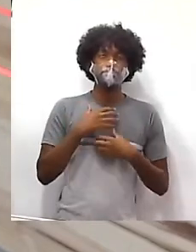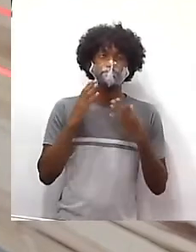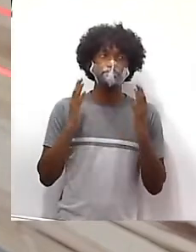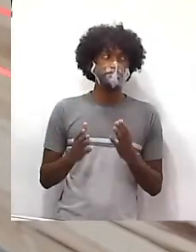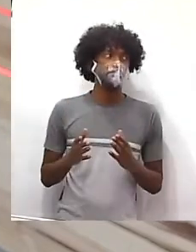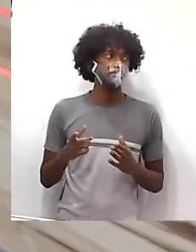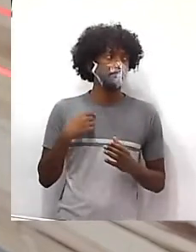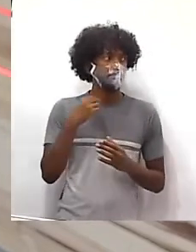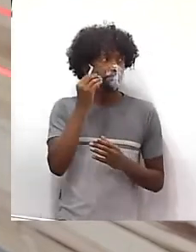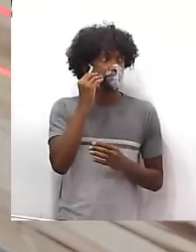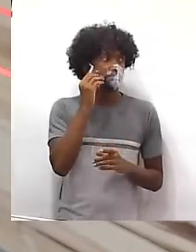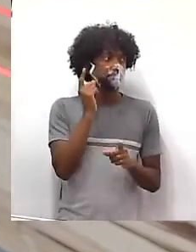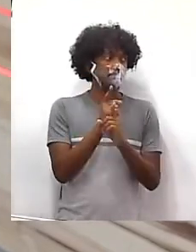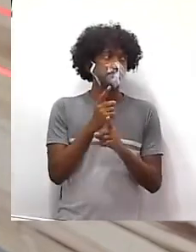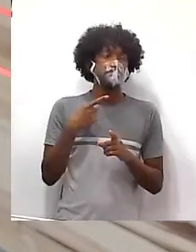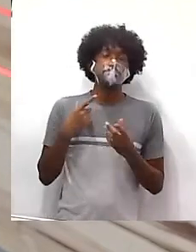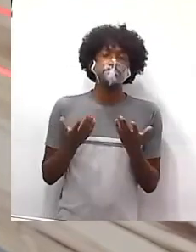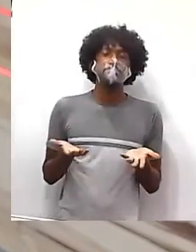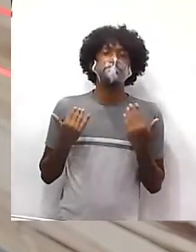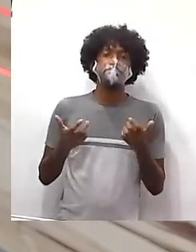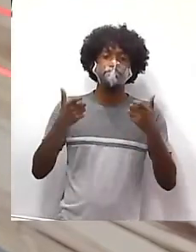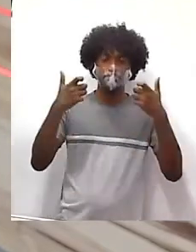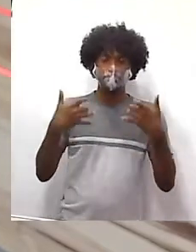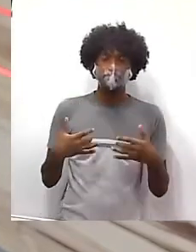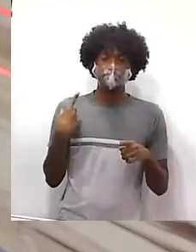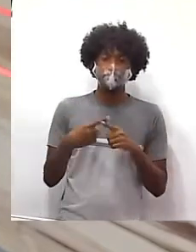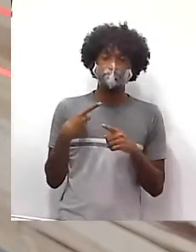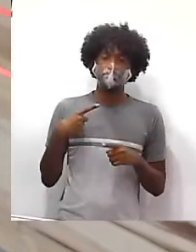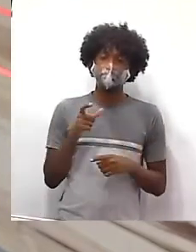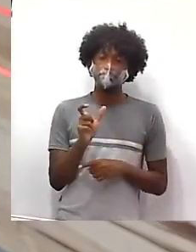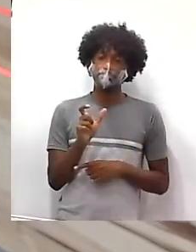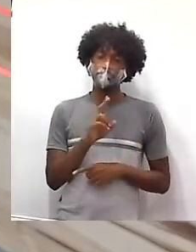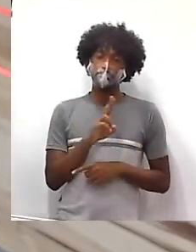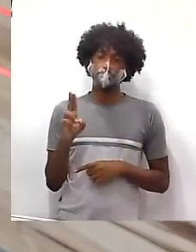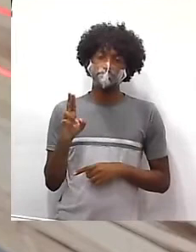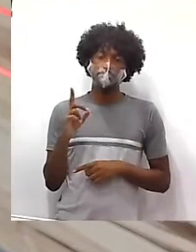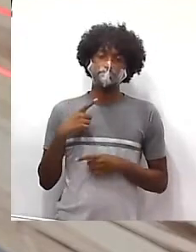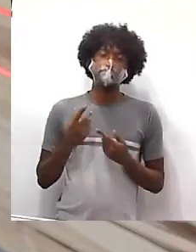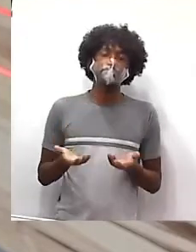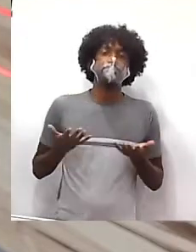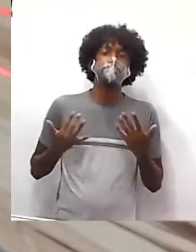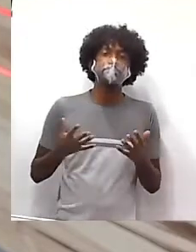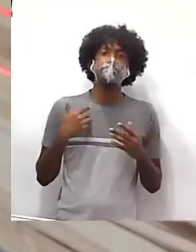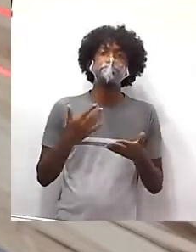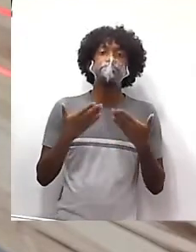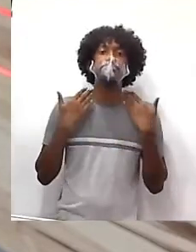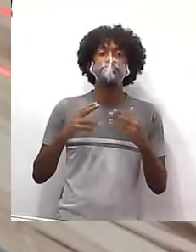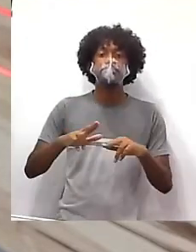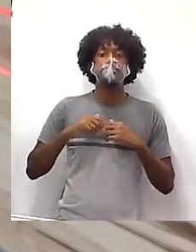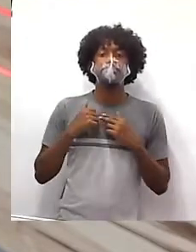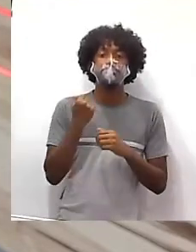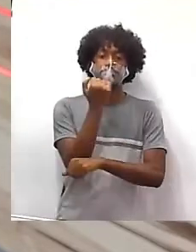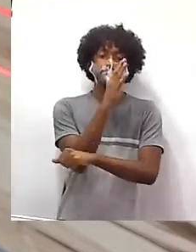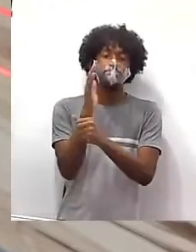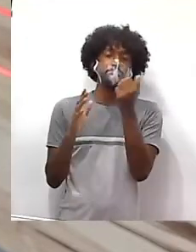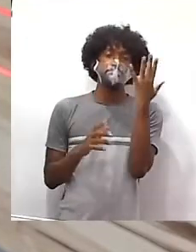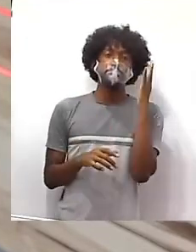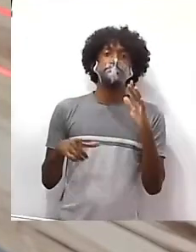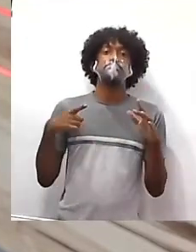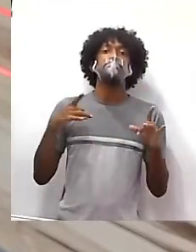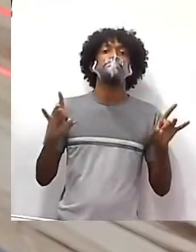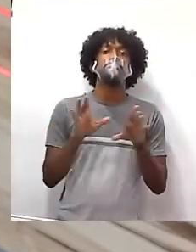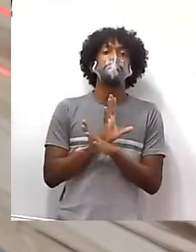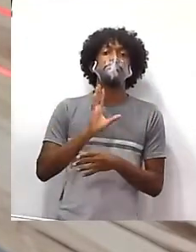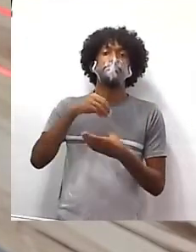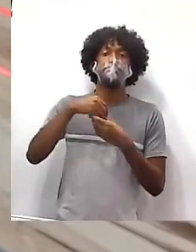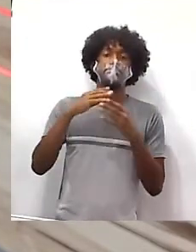Eu estou tentando descobrir uma forma assim mais leve, porque não tem muito calor por conta da quantidade de árvores que está presente